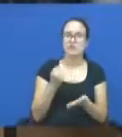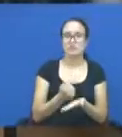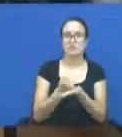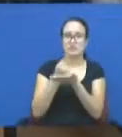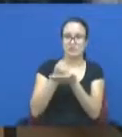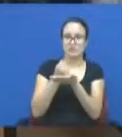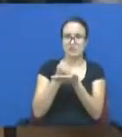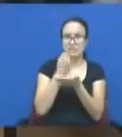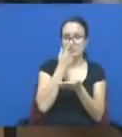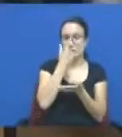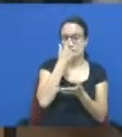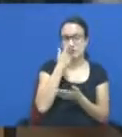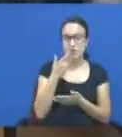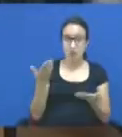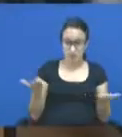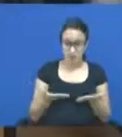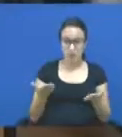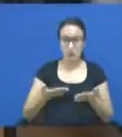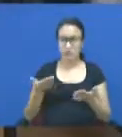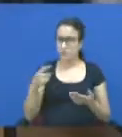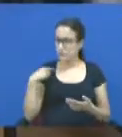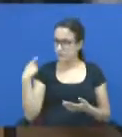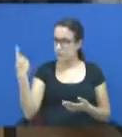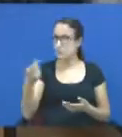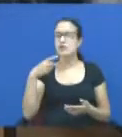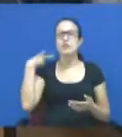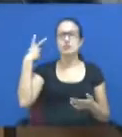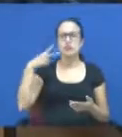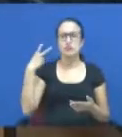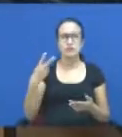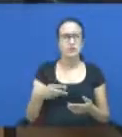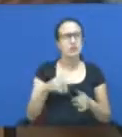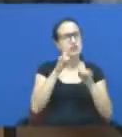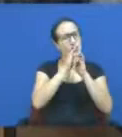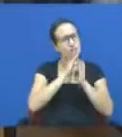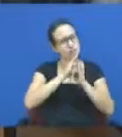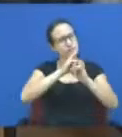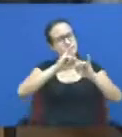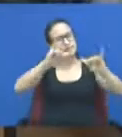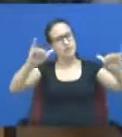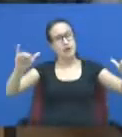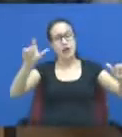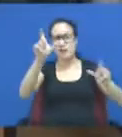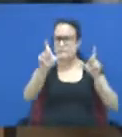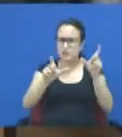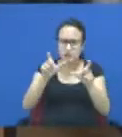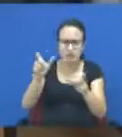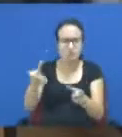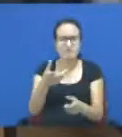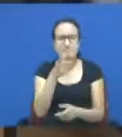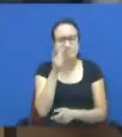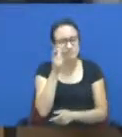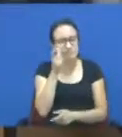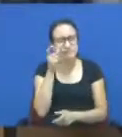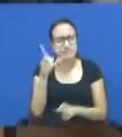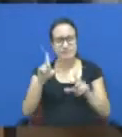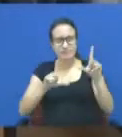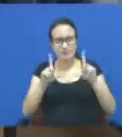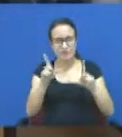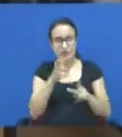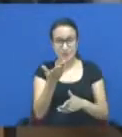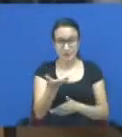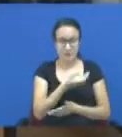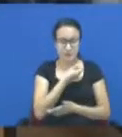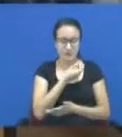os vereadores desta casa, com autoridades desta casa e com você que me ouve também. Venho aqui para te convidar.